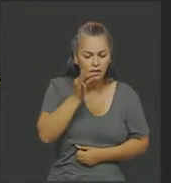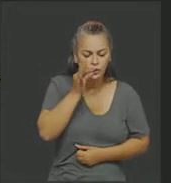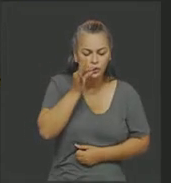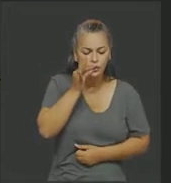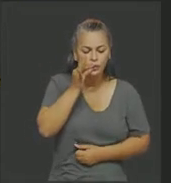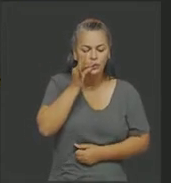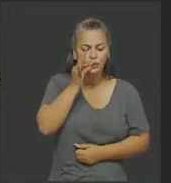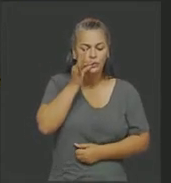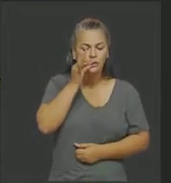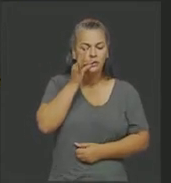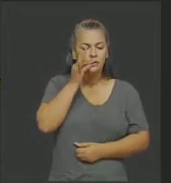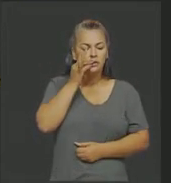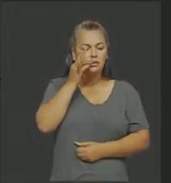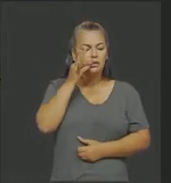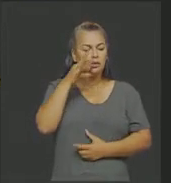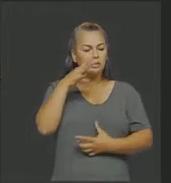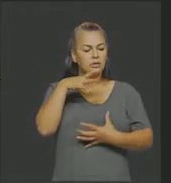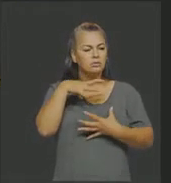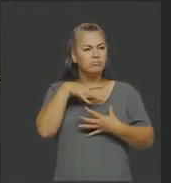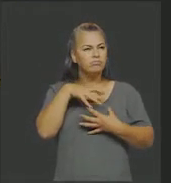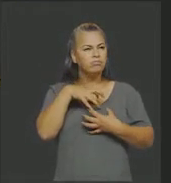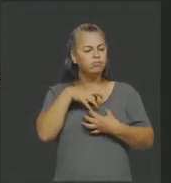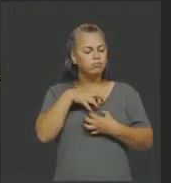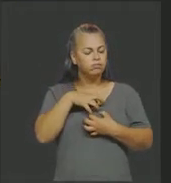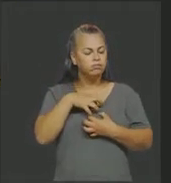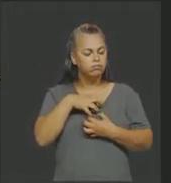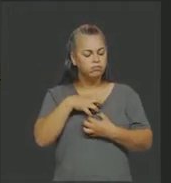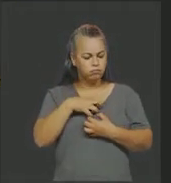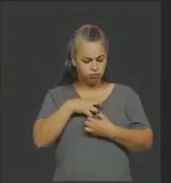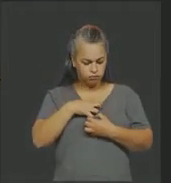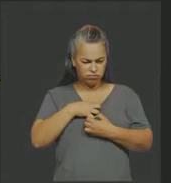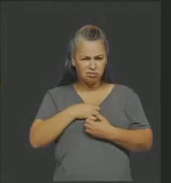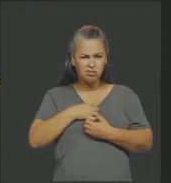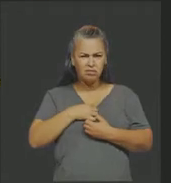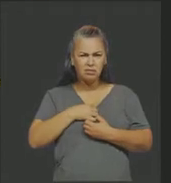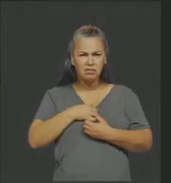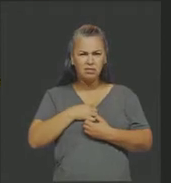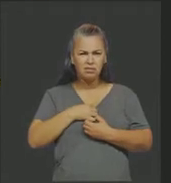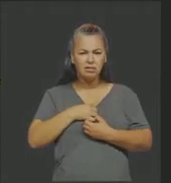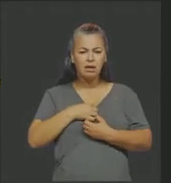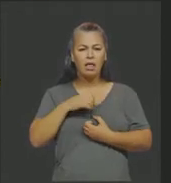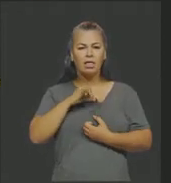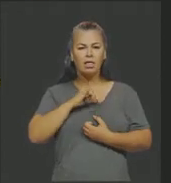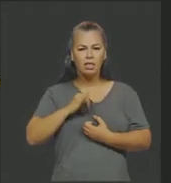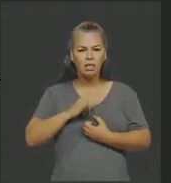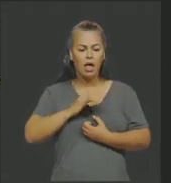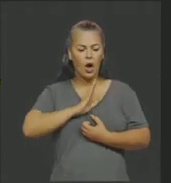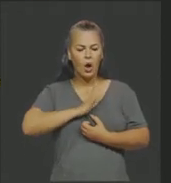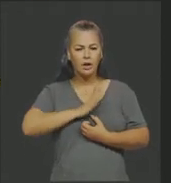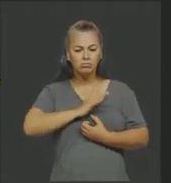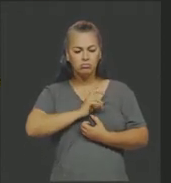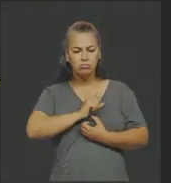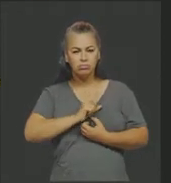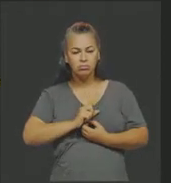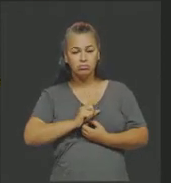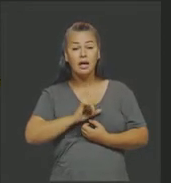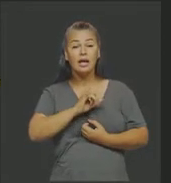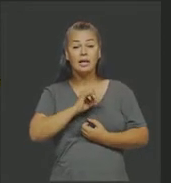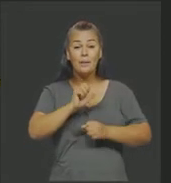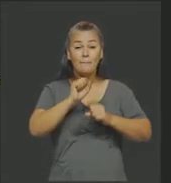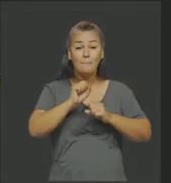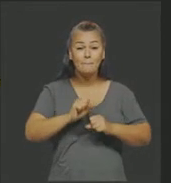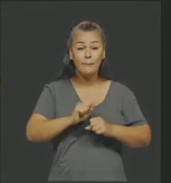ânimo, ansiedade, perda de peso, problemas de coração, sem contar que pode ter overdose. 1,2 gramas de cocaína já pode levar